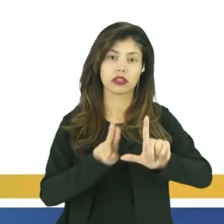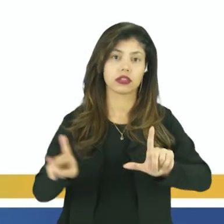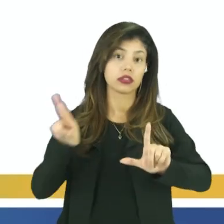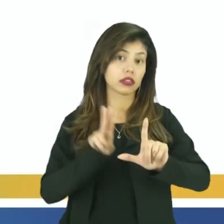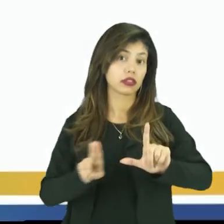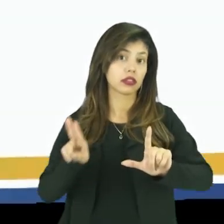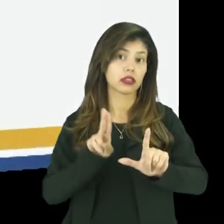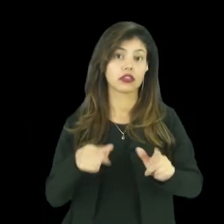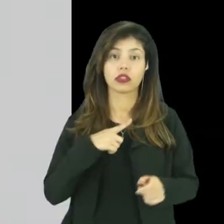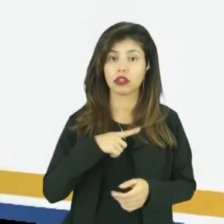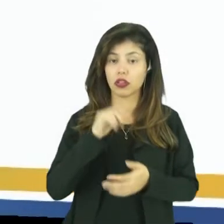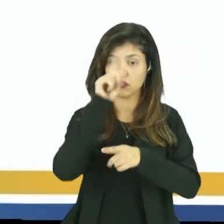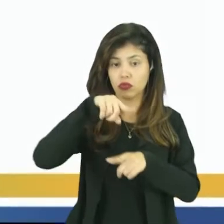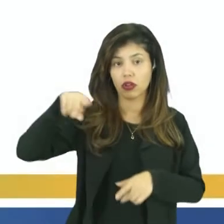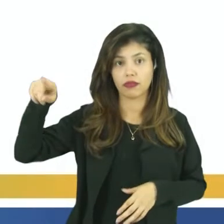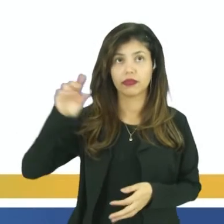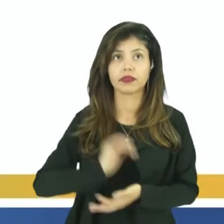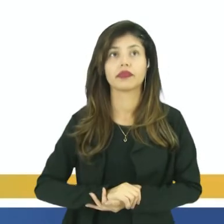gráfico.